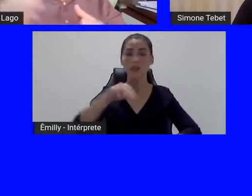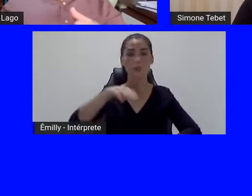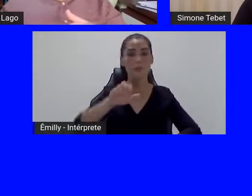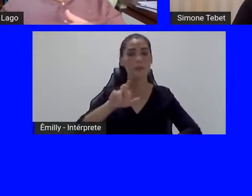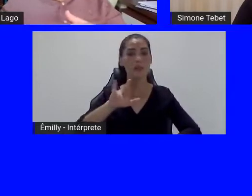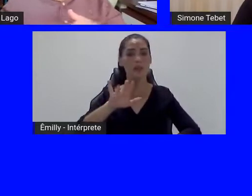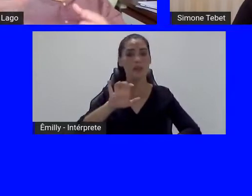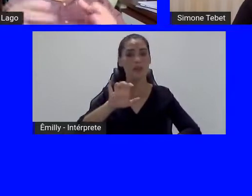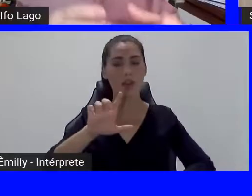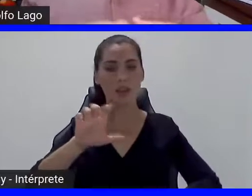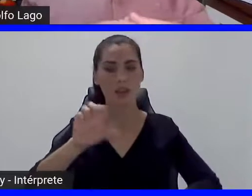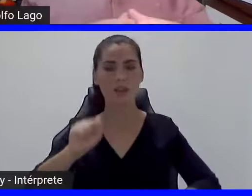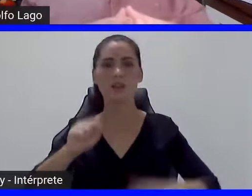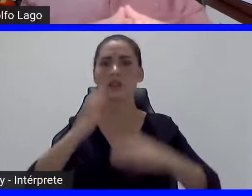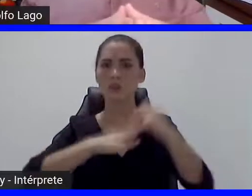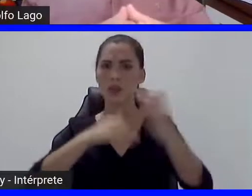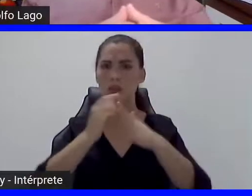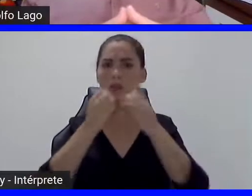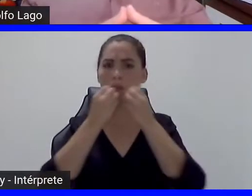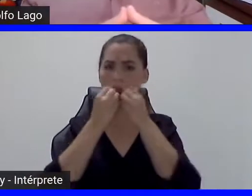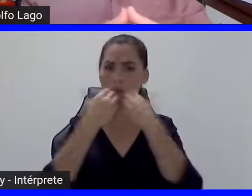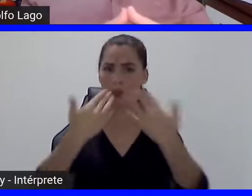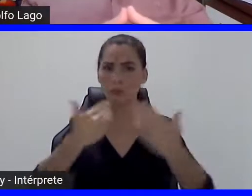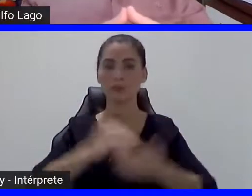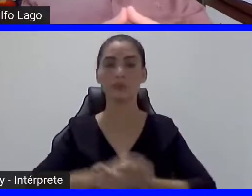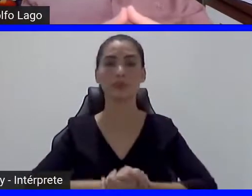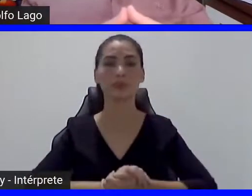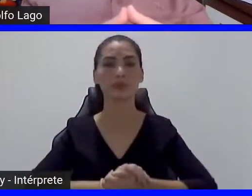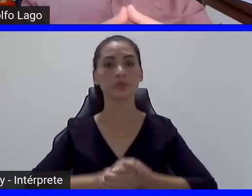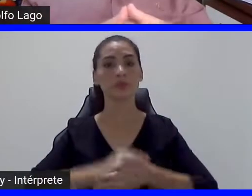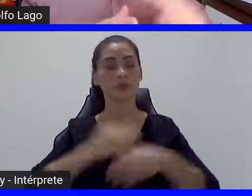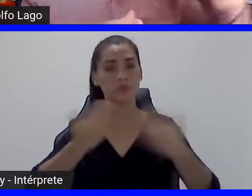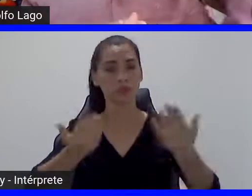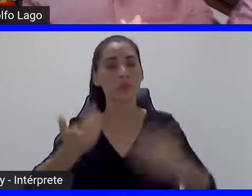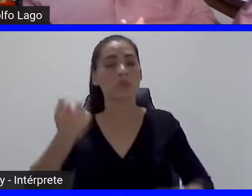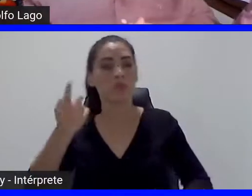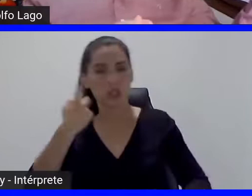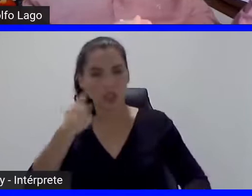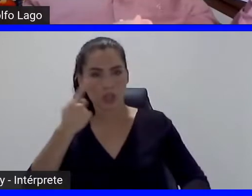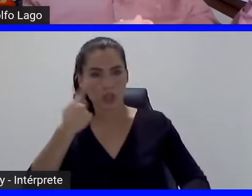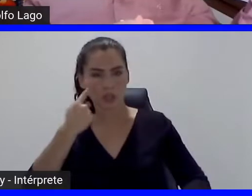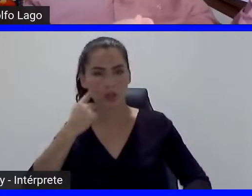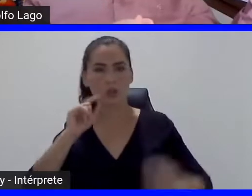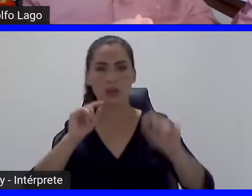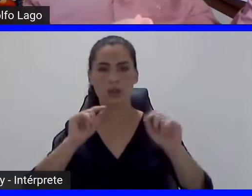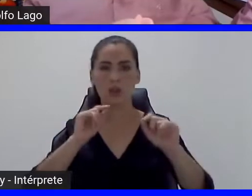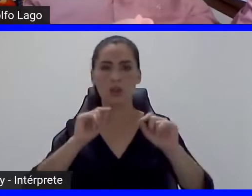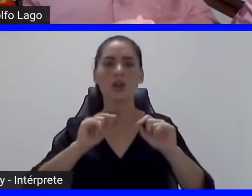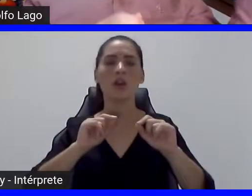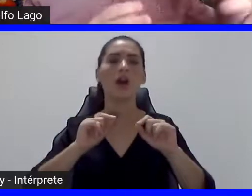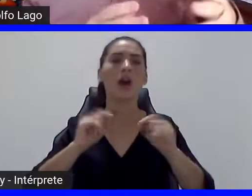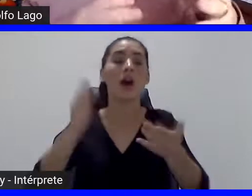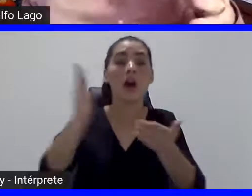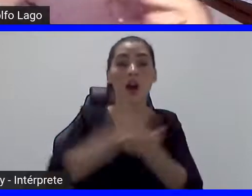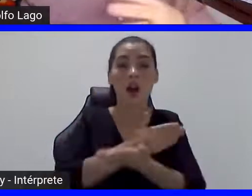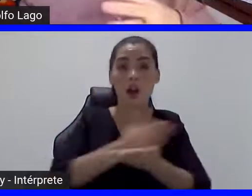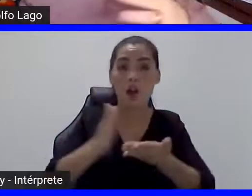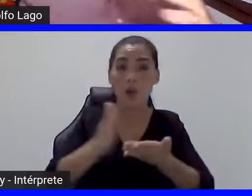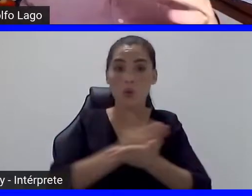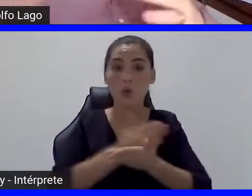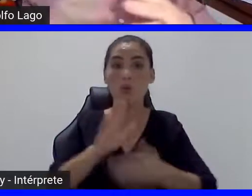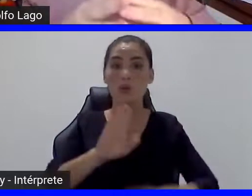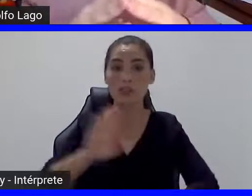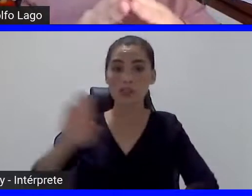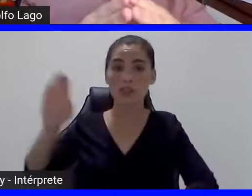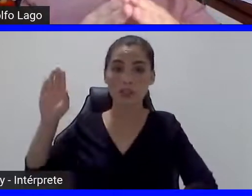modesto, né? E em outras vezes, a gente viu ali situações em que algumas candidaturas foram postas inicialmente